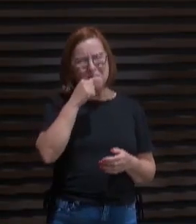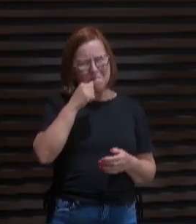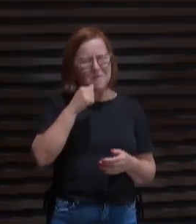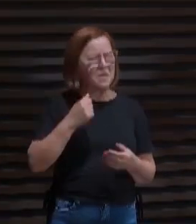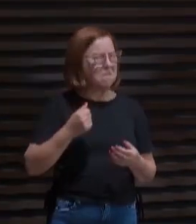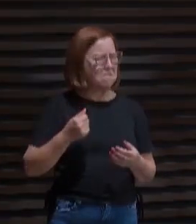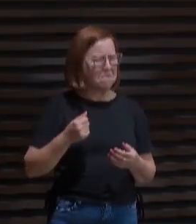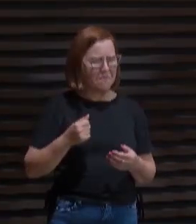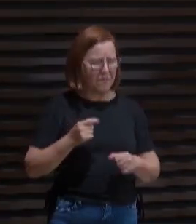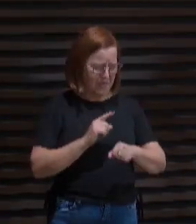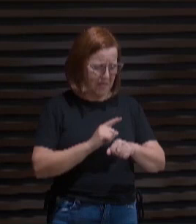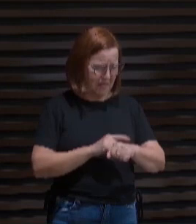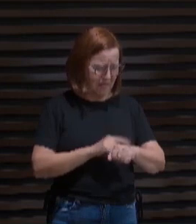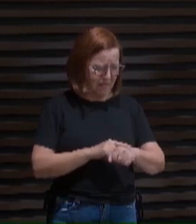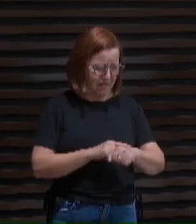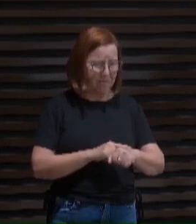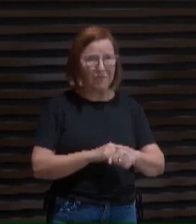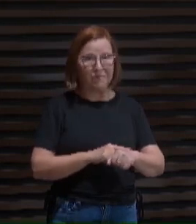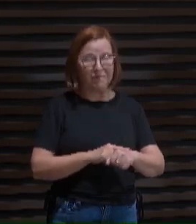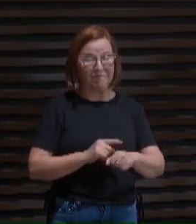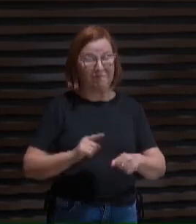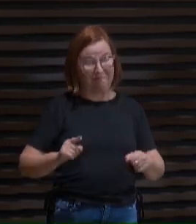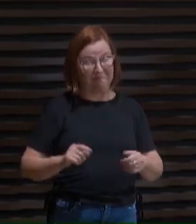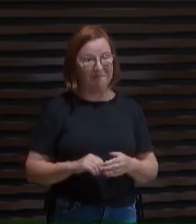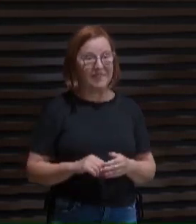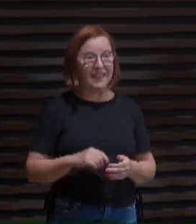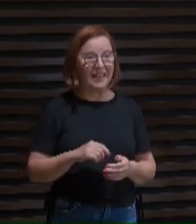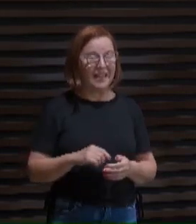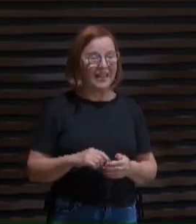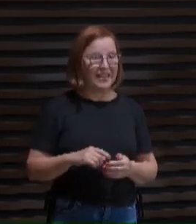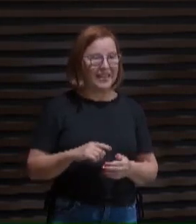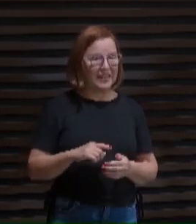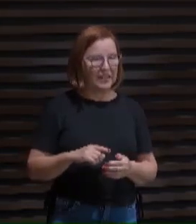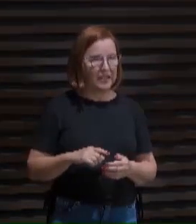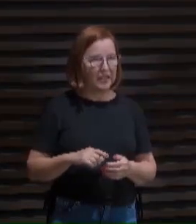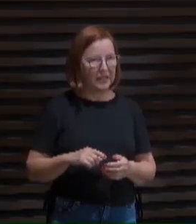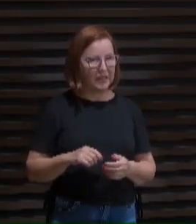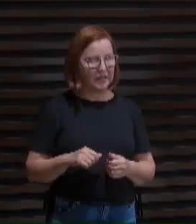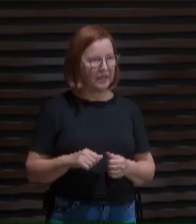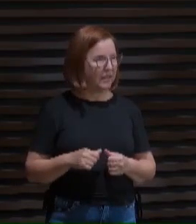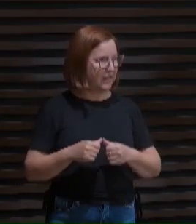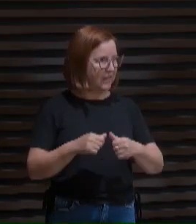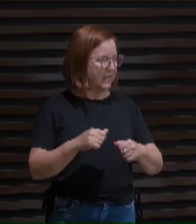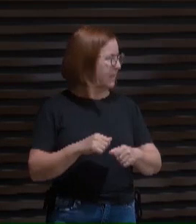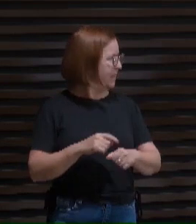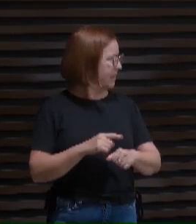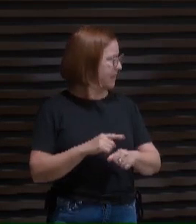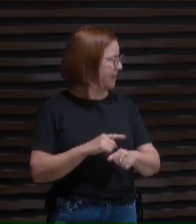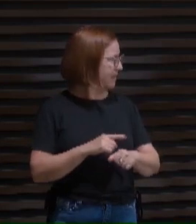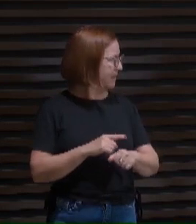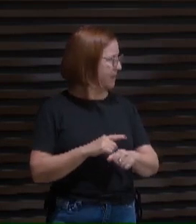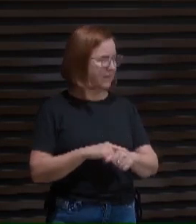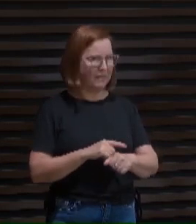Tem gente que não come para viver, vive para comer. E nesse tempo não, eu vou parar de comer. Falando em comer, daqui a pouco tem